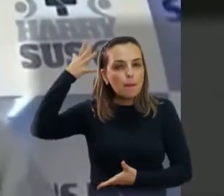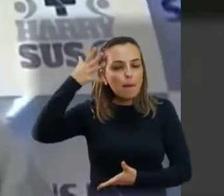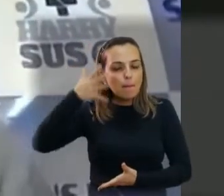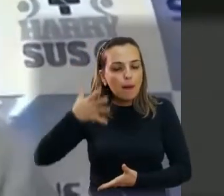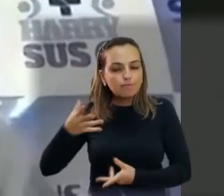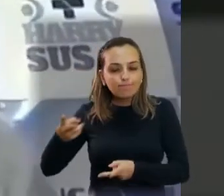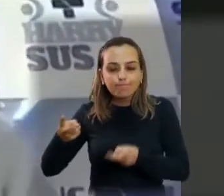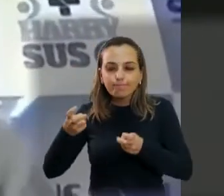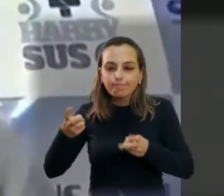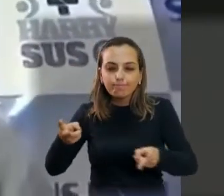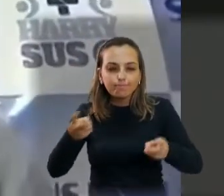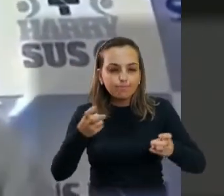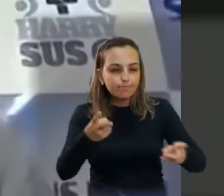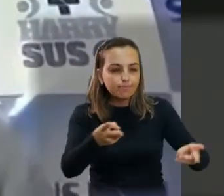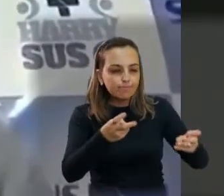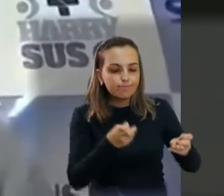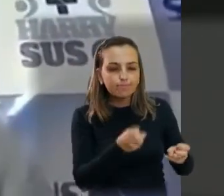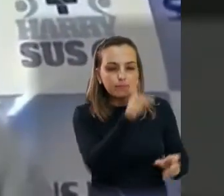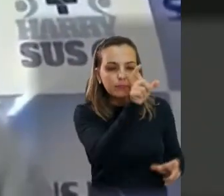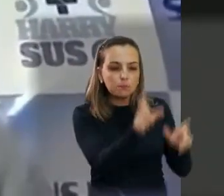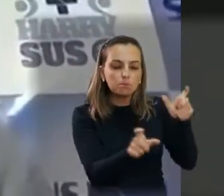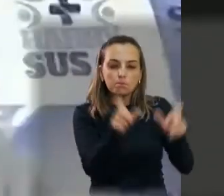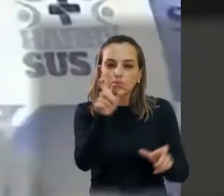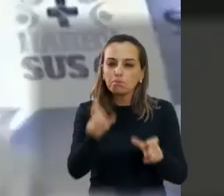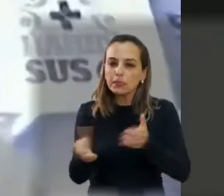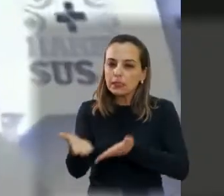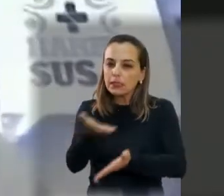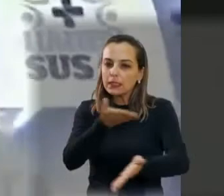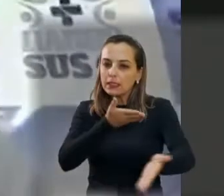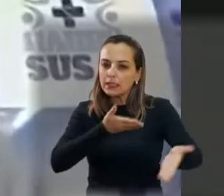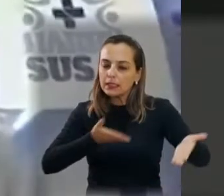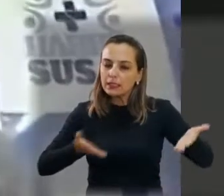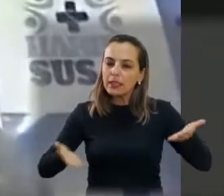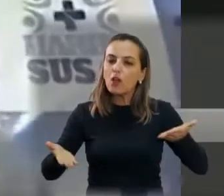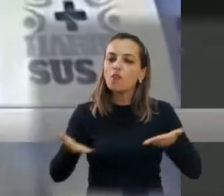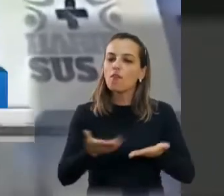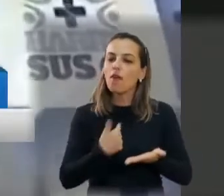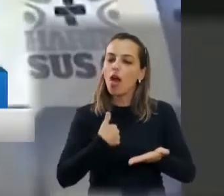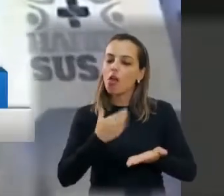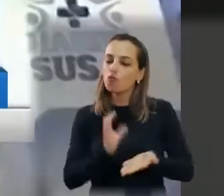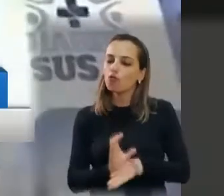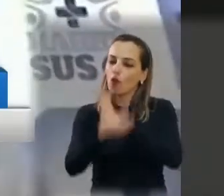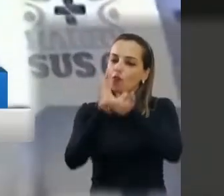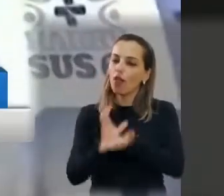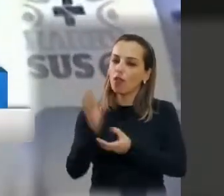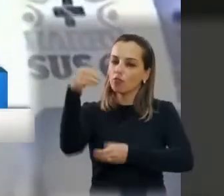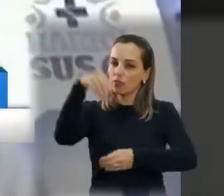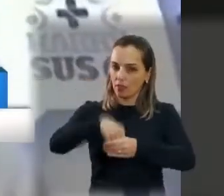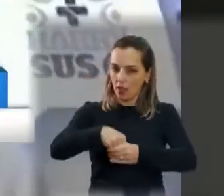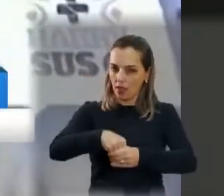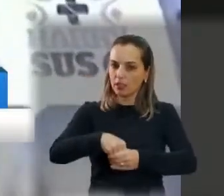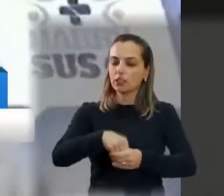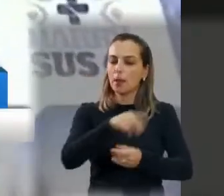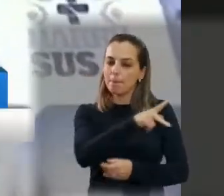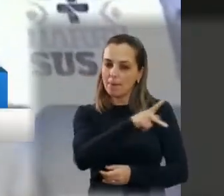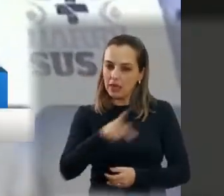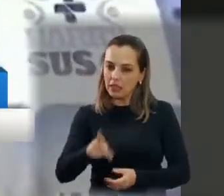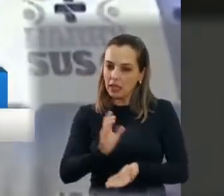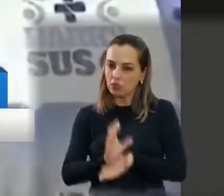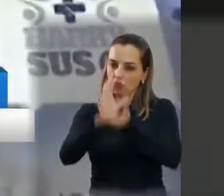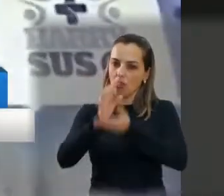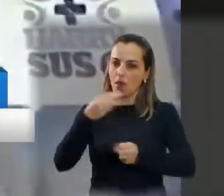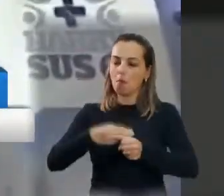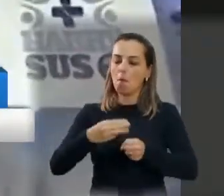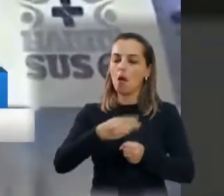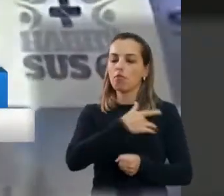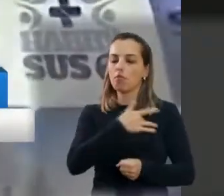de pessoas que a gente convive enquanto conselheiro. Eu sou o presidente do Conselho Municipal de Saúde aqui de